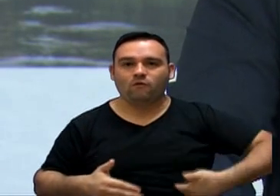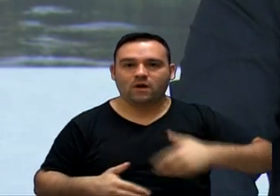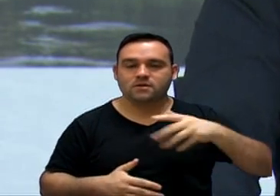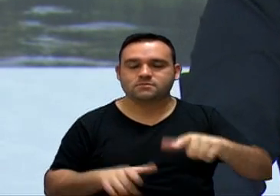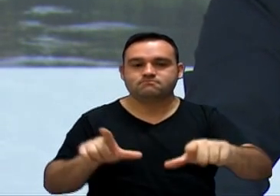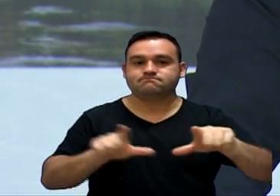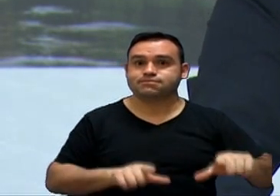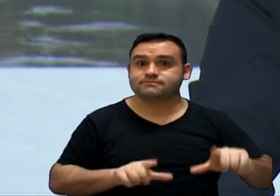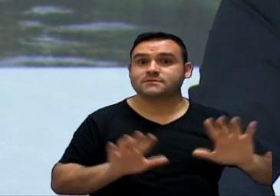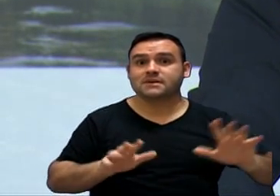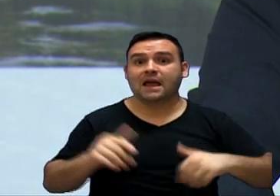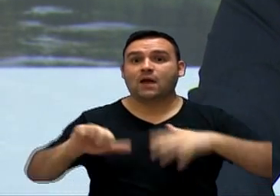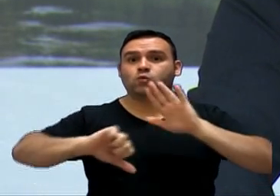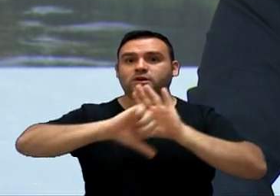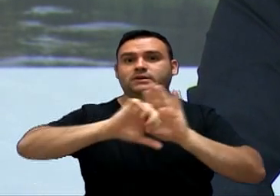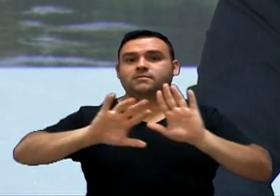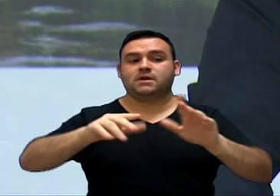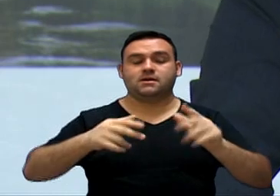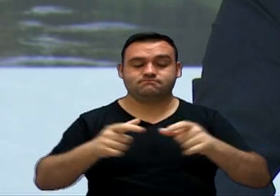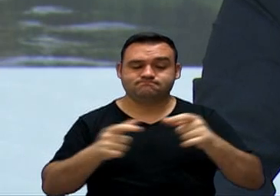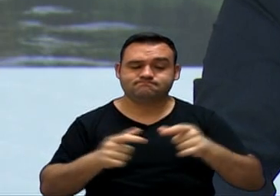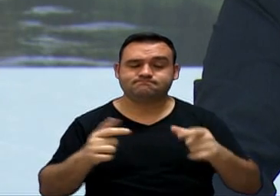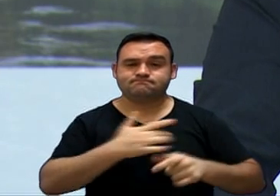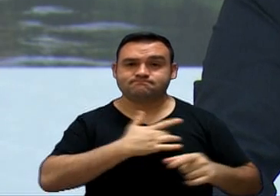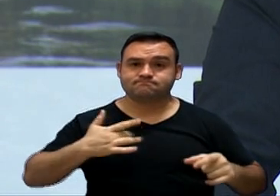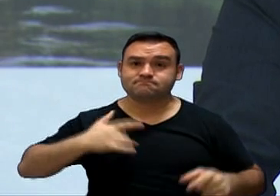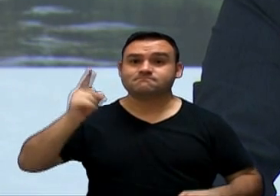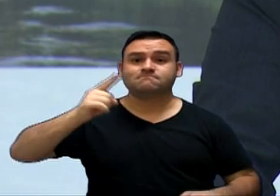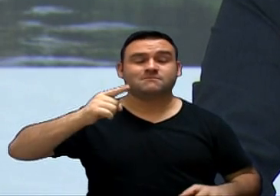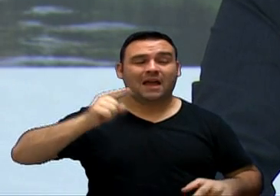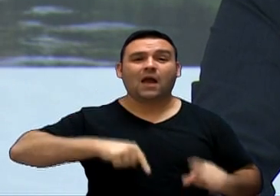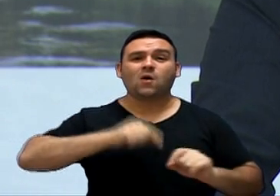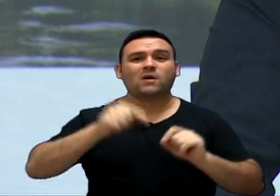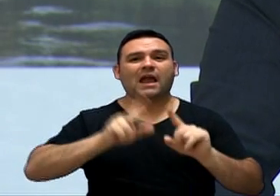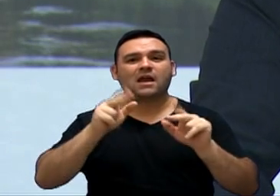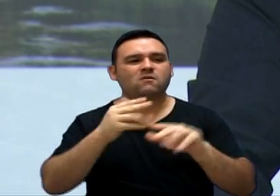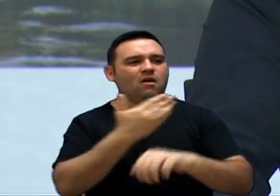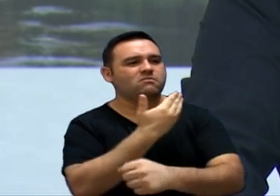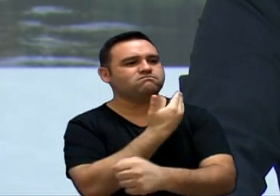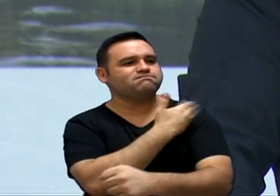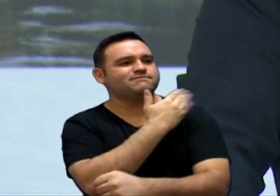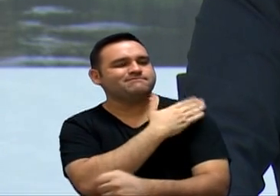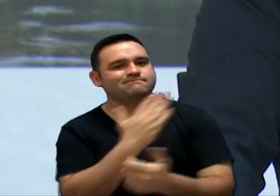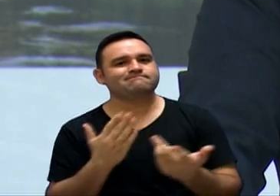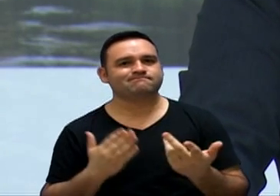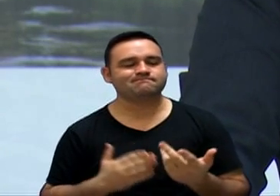crime. O passaporte sanitário é totalmente discriminatório.